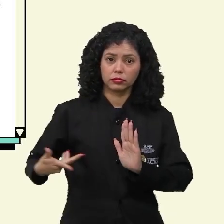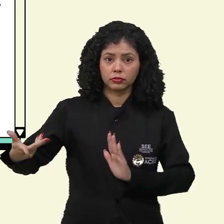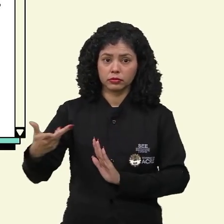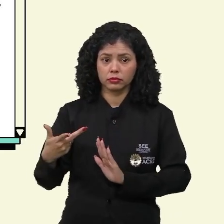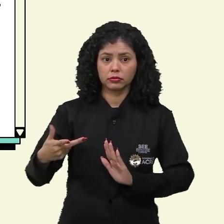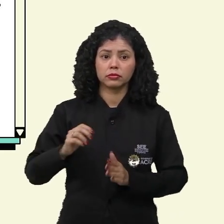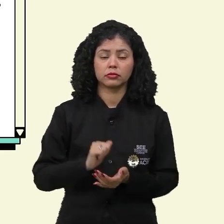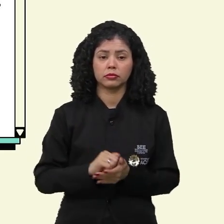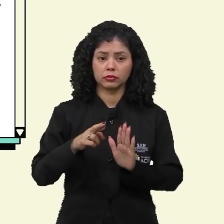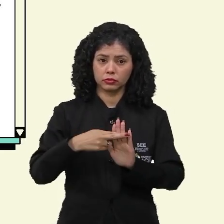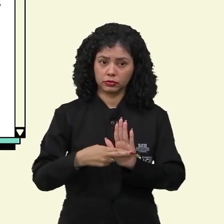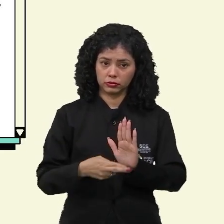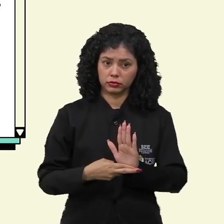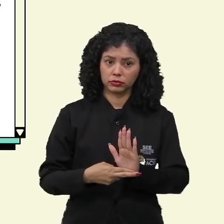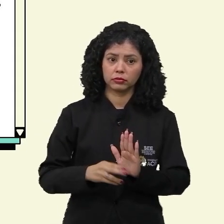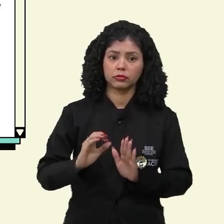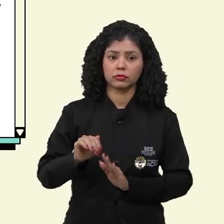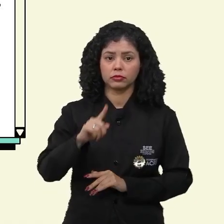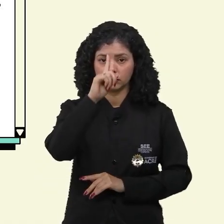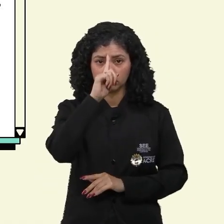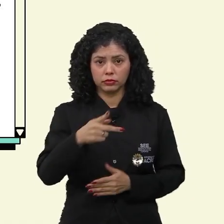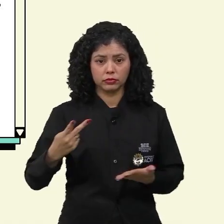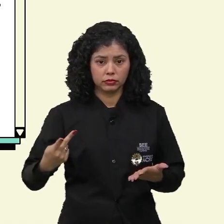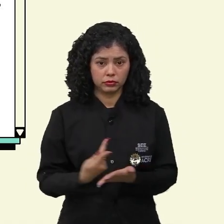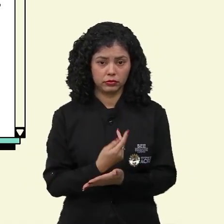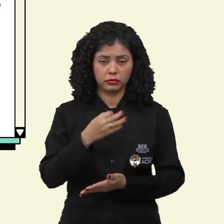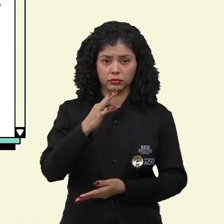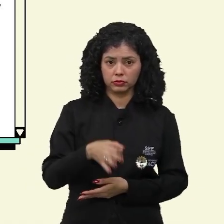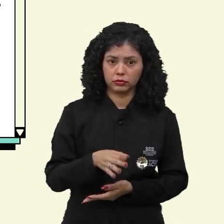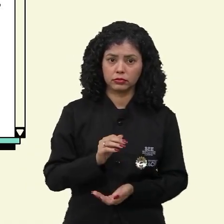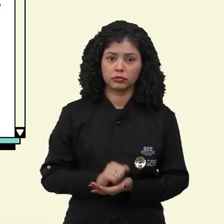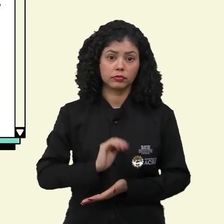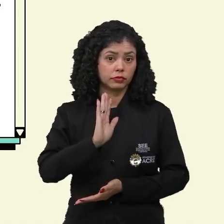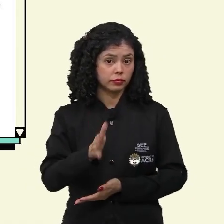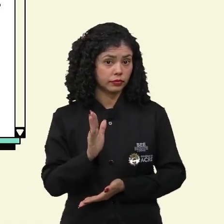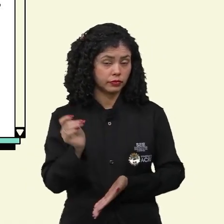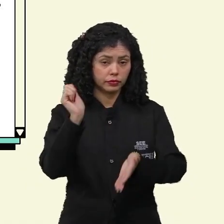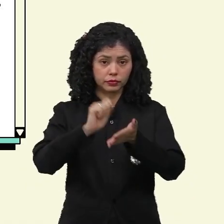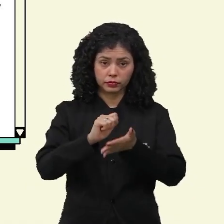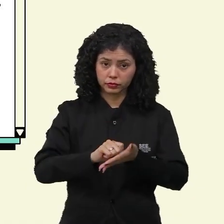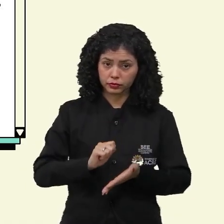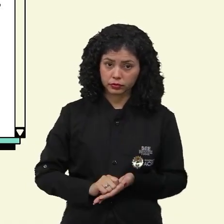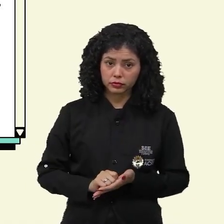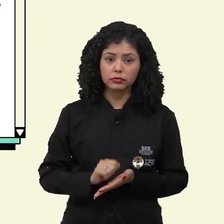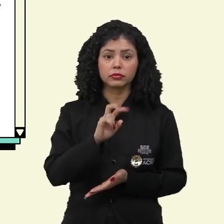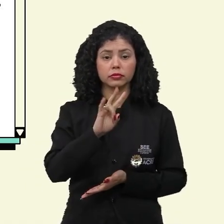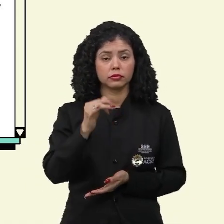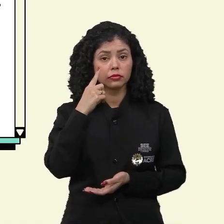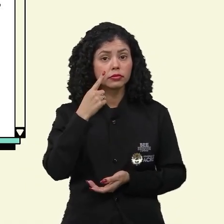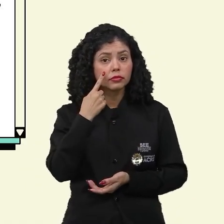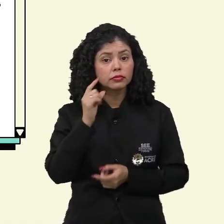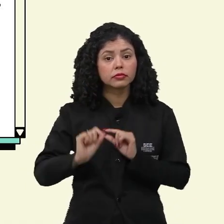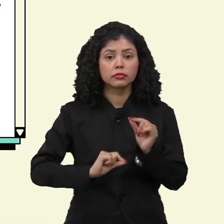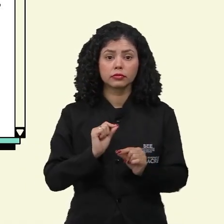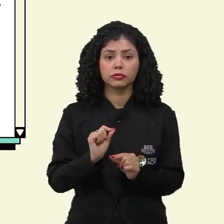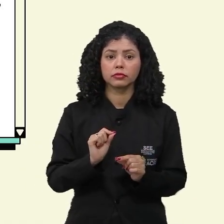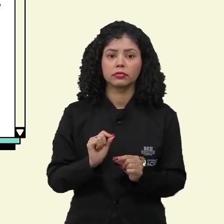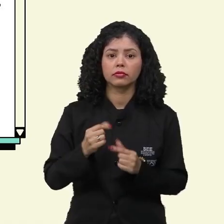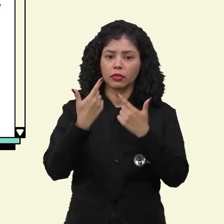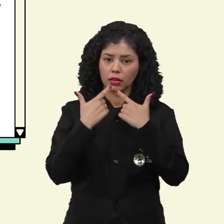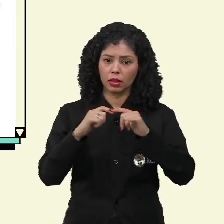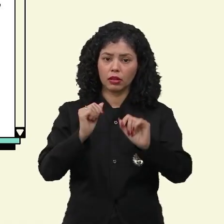na norma culta, julga certo ou errado. Já a descritiva, ela vai observar o quê? O